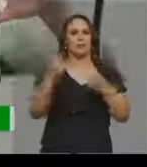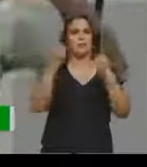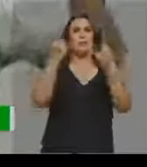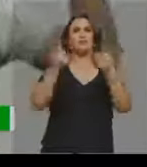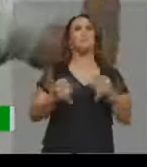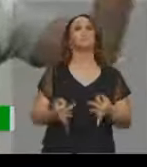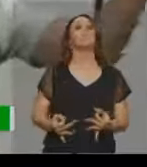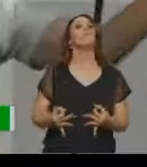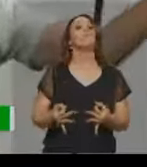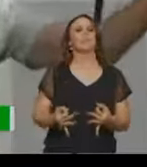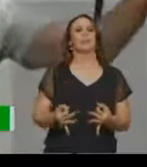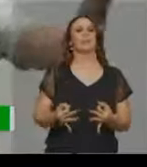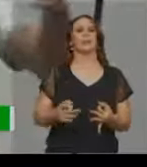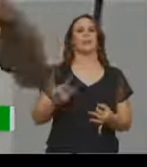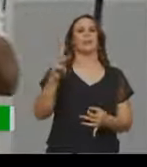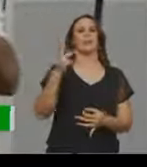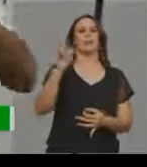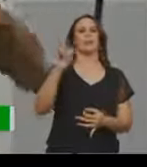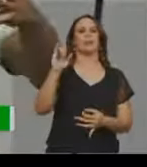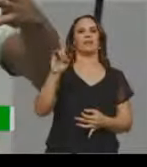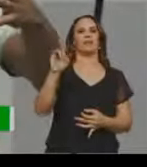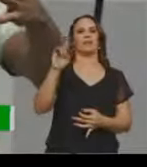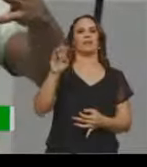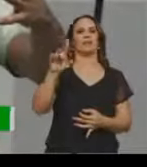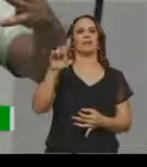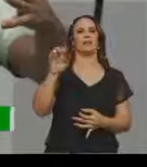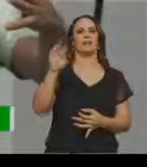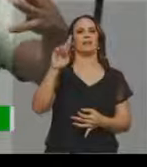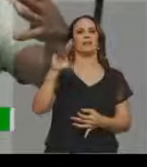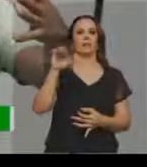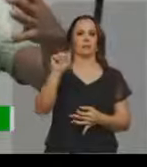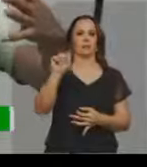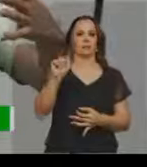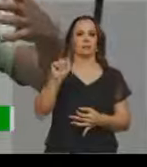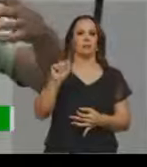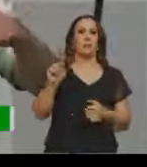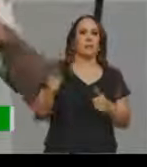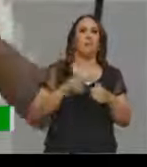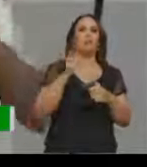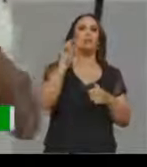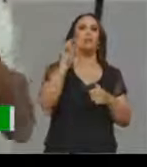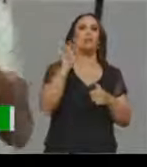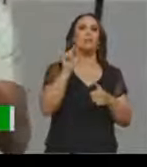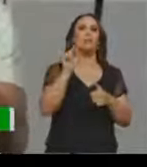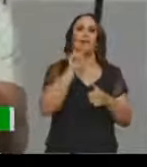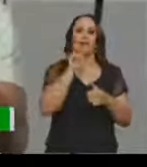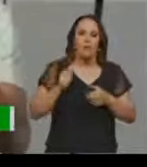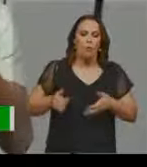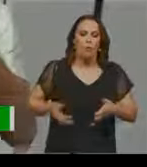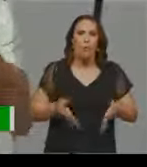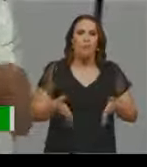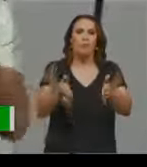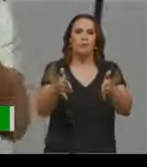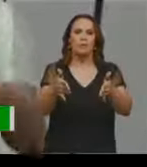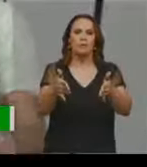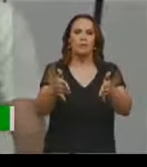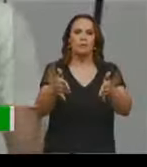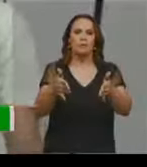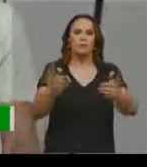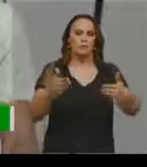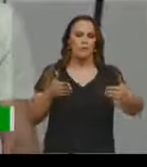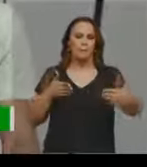uma barragem muito grande para parar o rio, e aí depois eles fazem as construções. Então, quando você faz isso, você interfere com a vida de